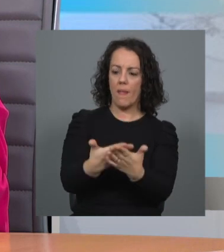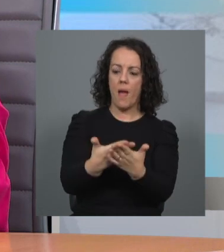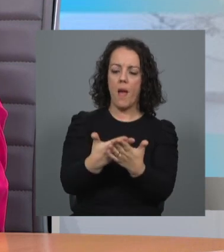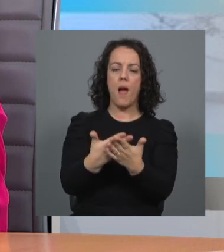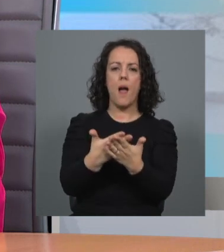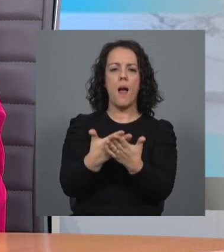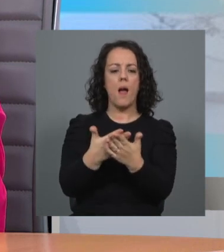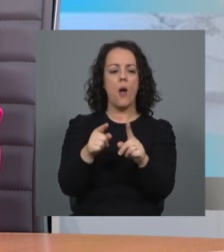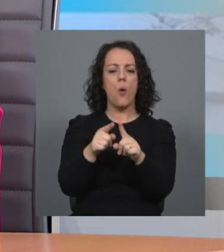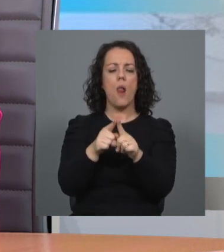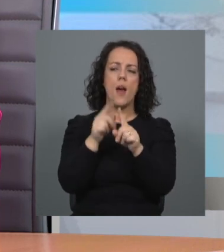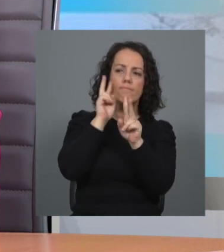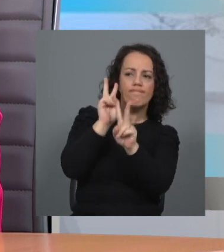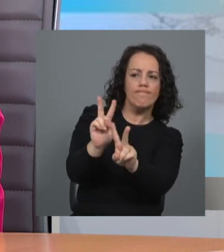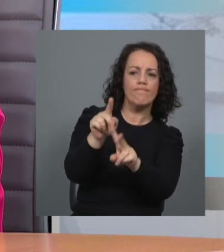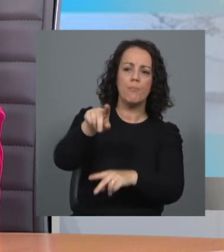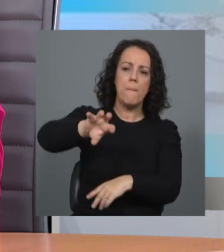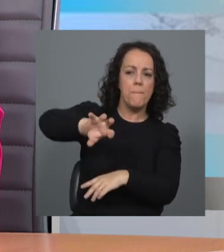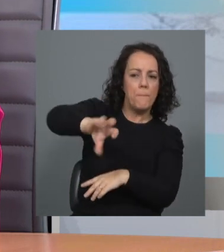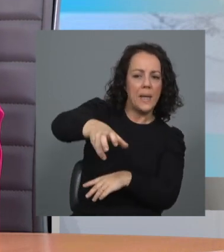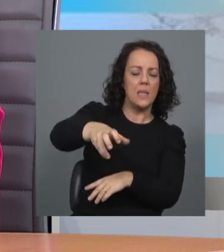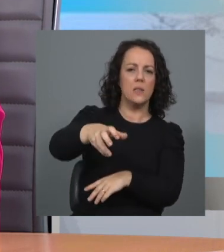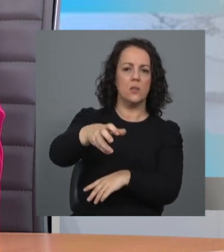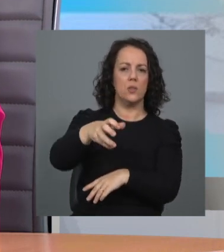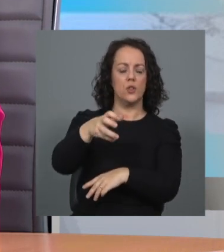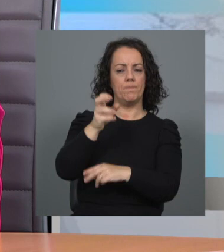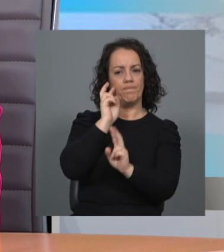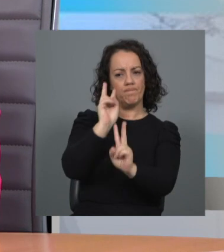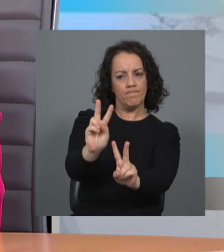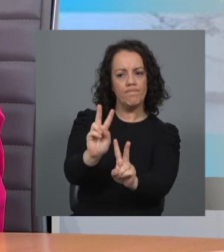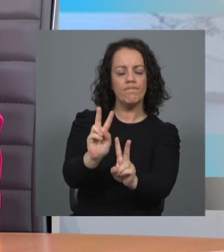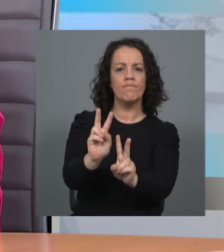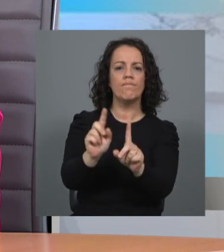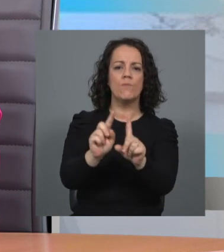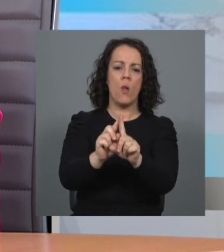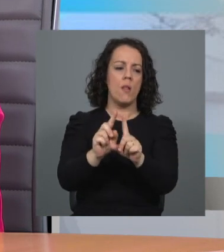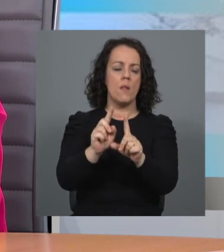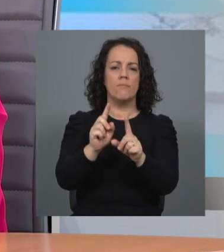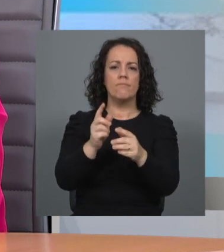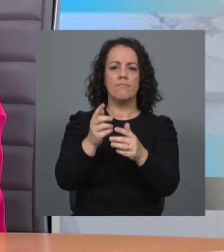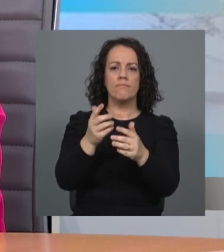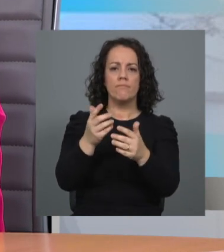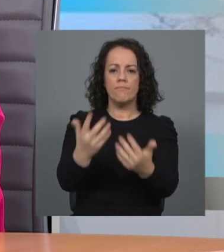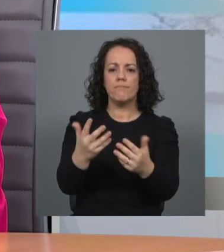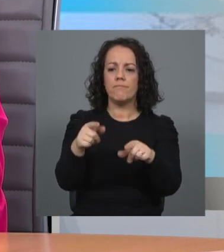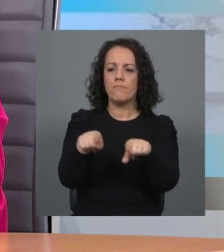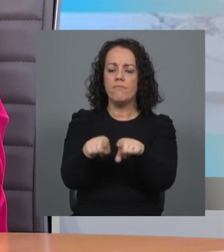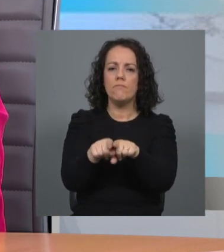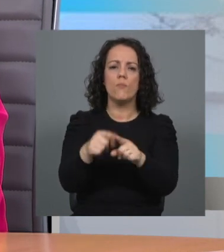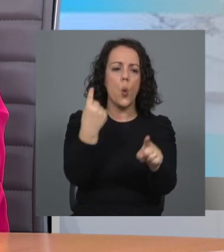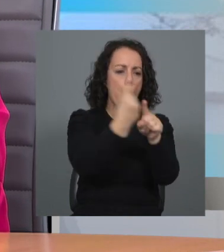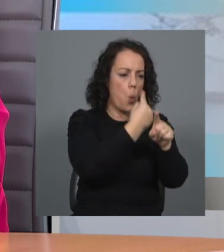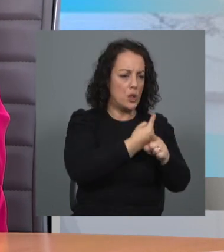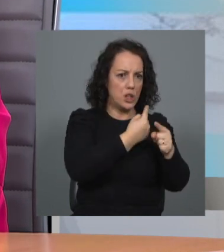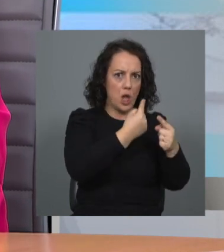a olhar para o país com uns olhos que distribuam melhor aquilo que temos